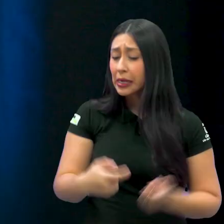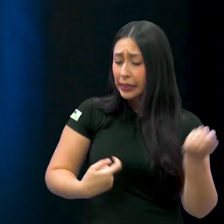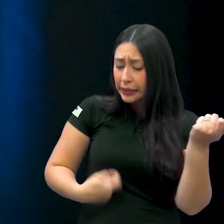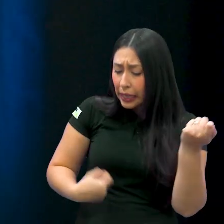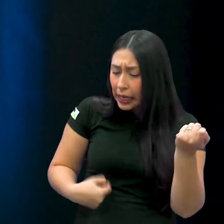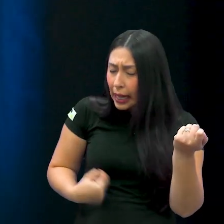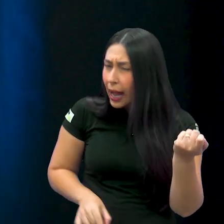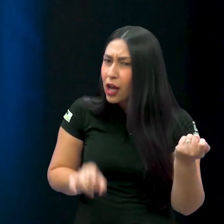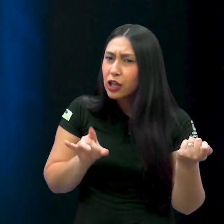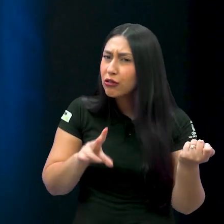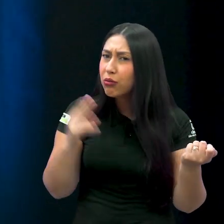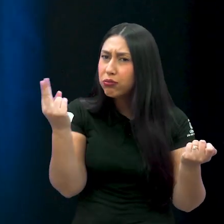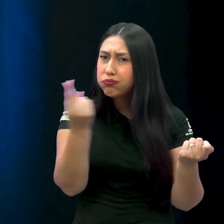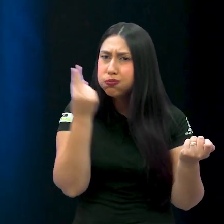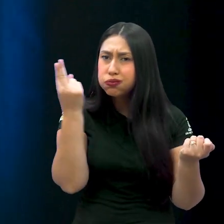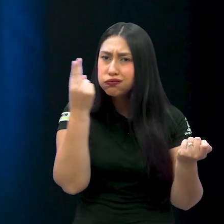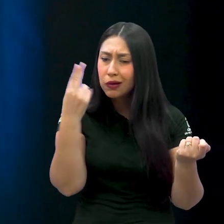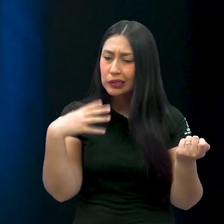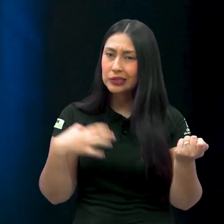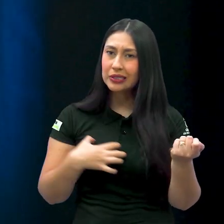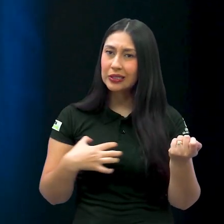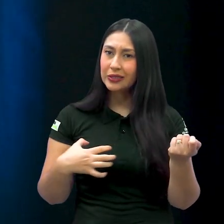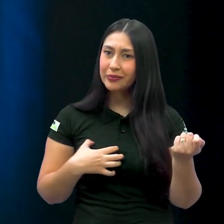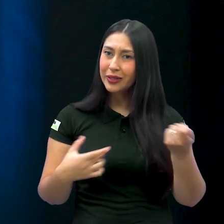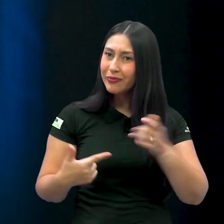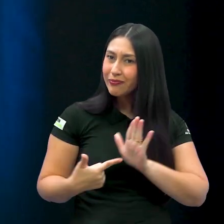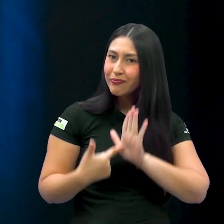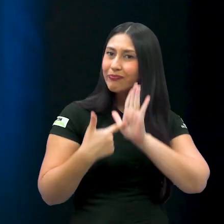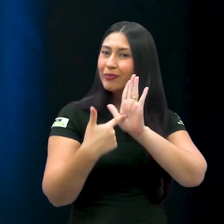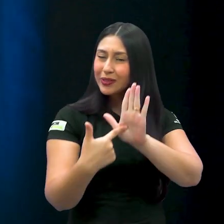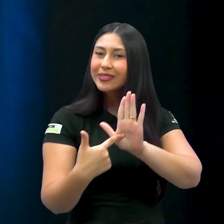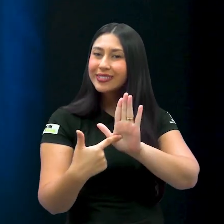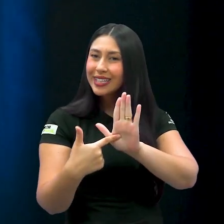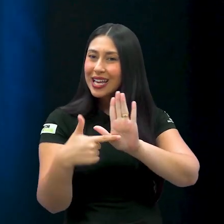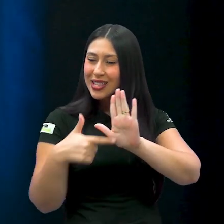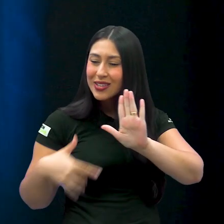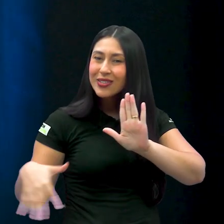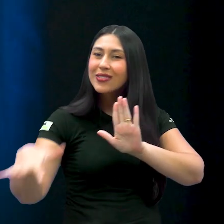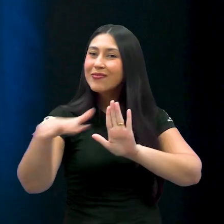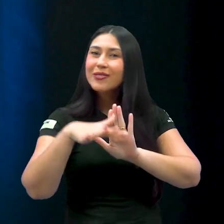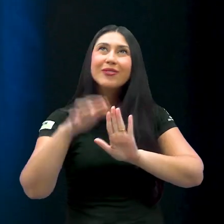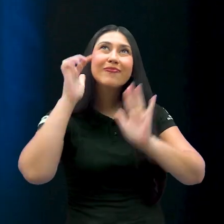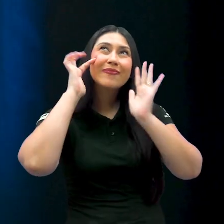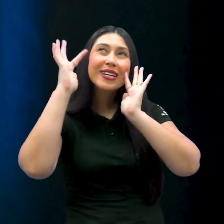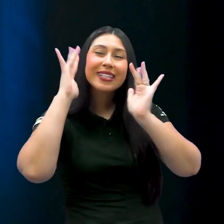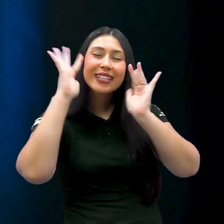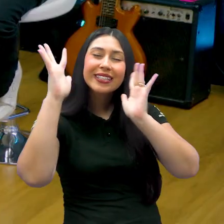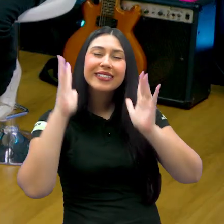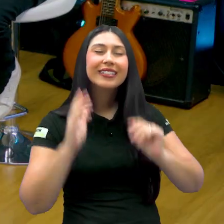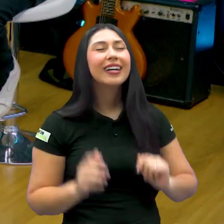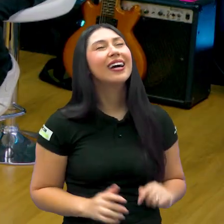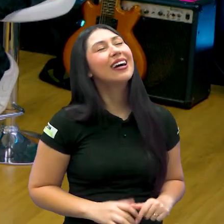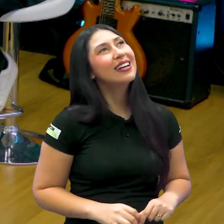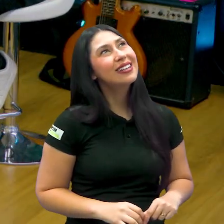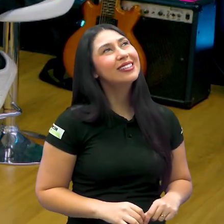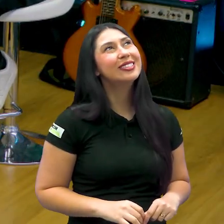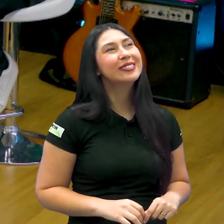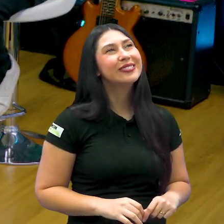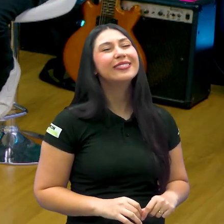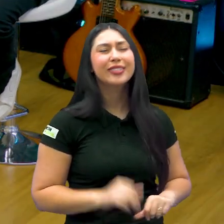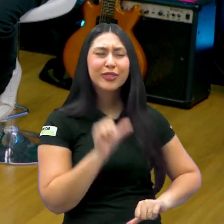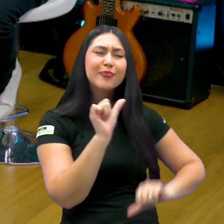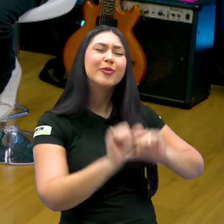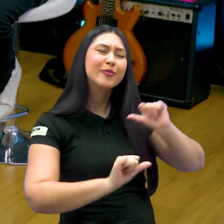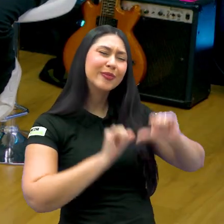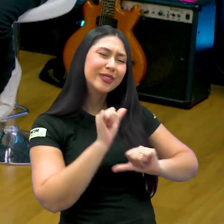as cordas realmente não estavam dando conta de você conseguir colocar para fora toda a sua imaginação?